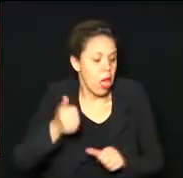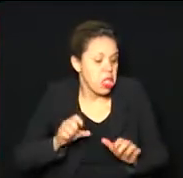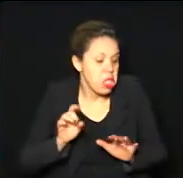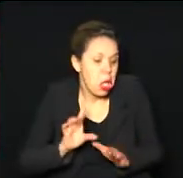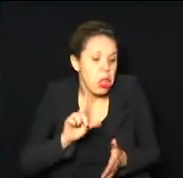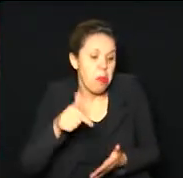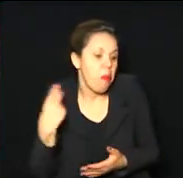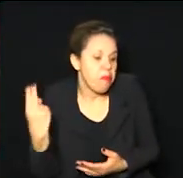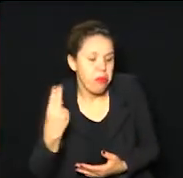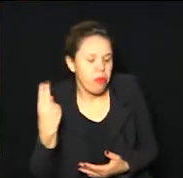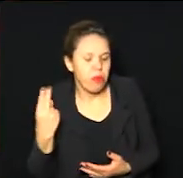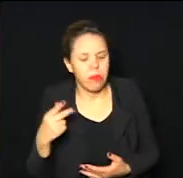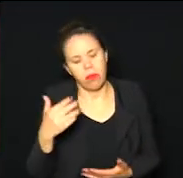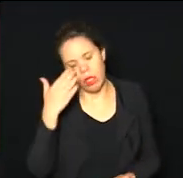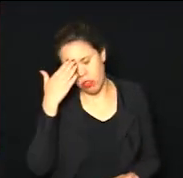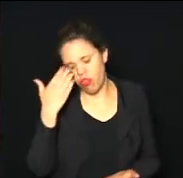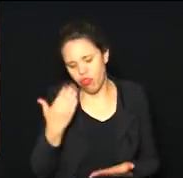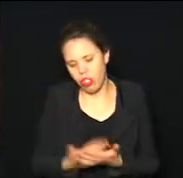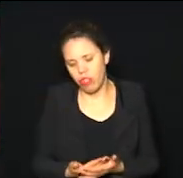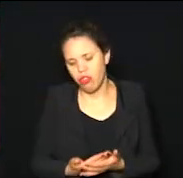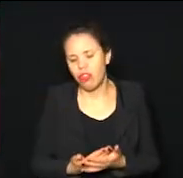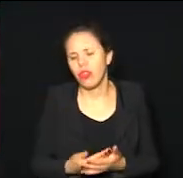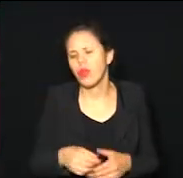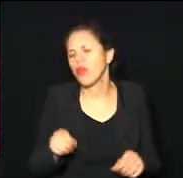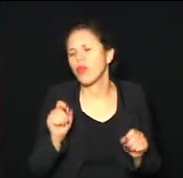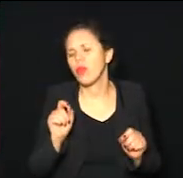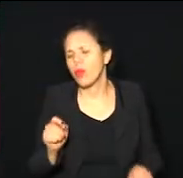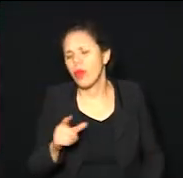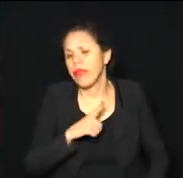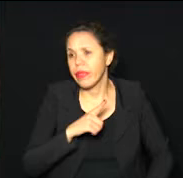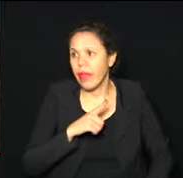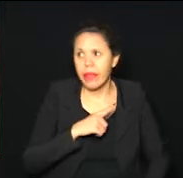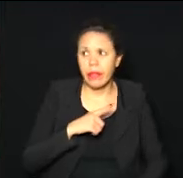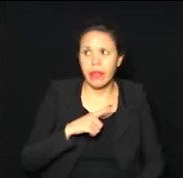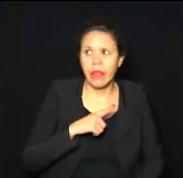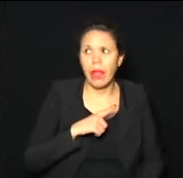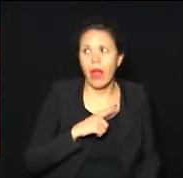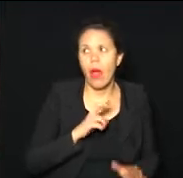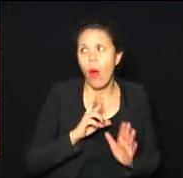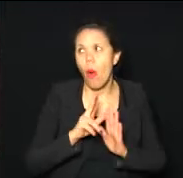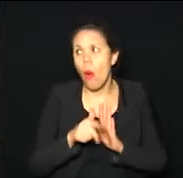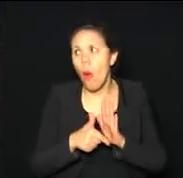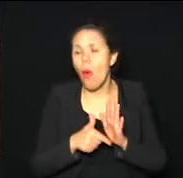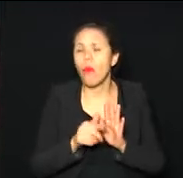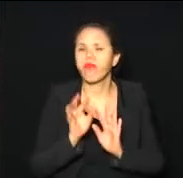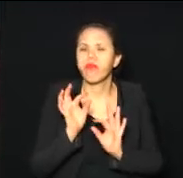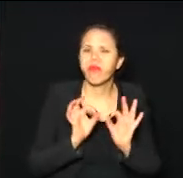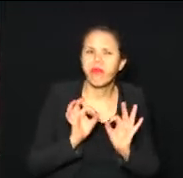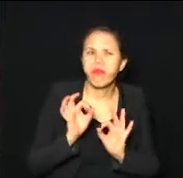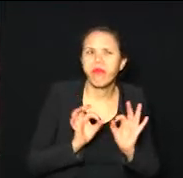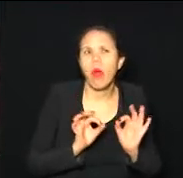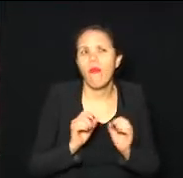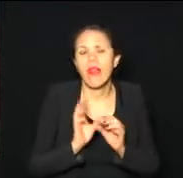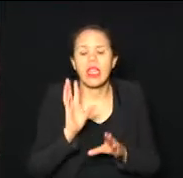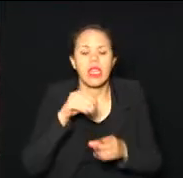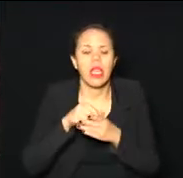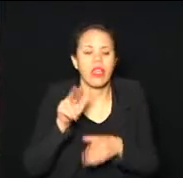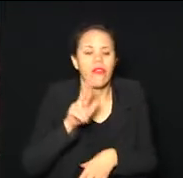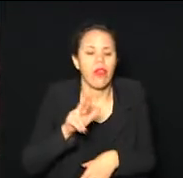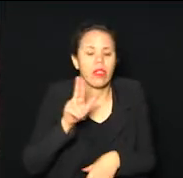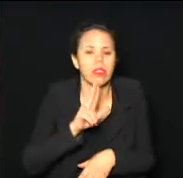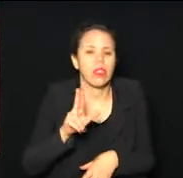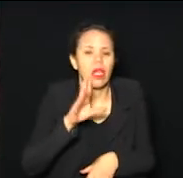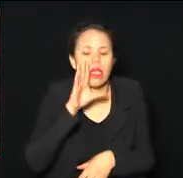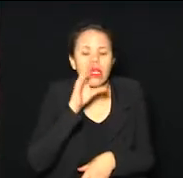Mas a gente acredita que tenha que existir uma forma dentro da universidade de fazer os testes nesses